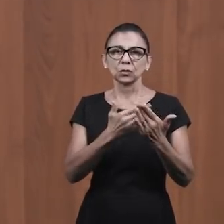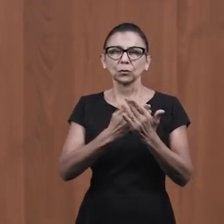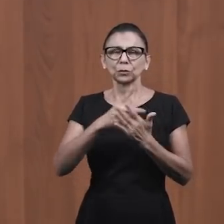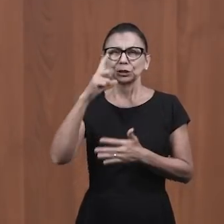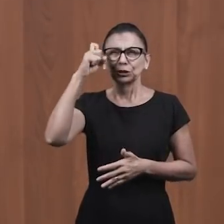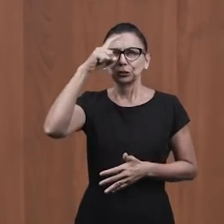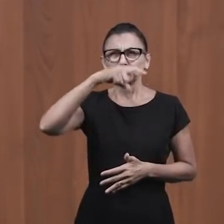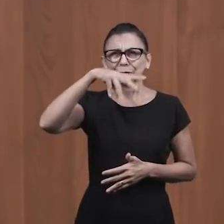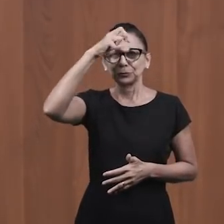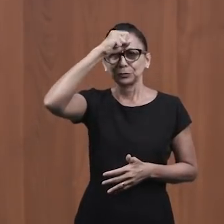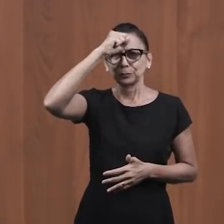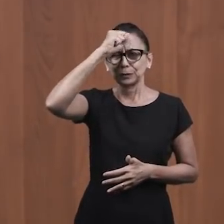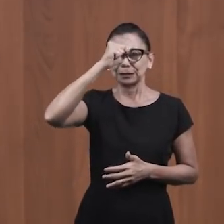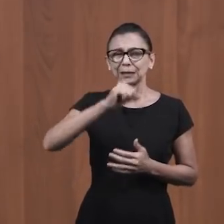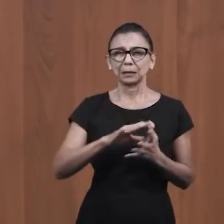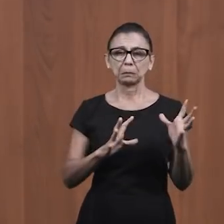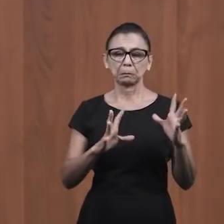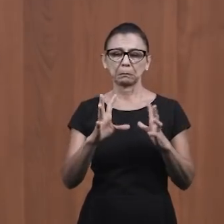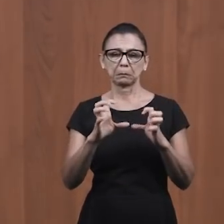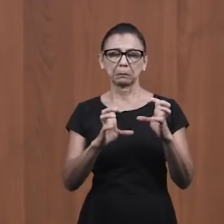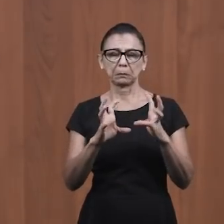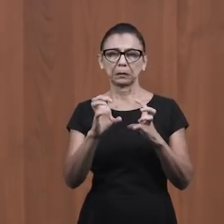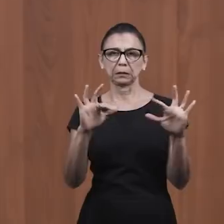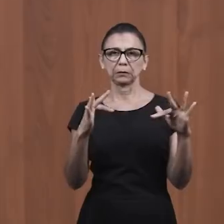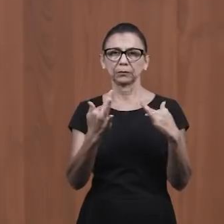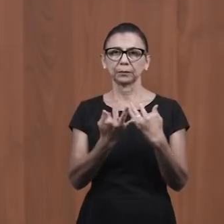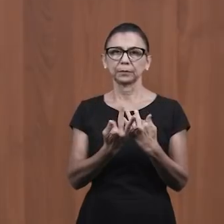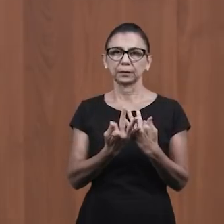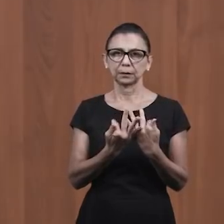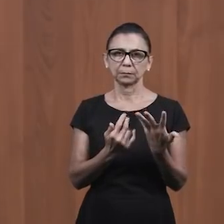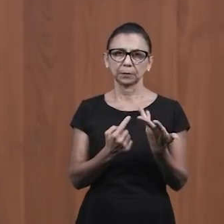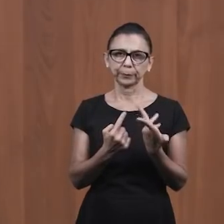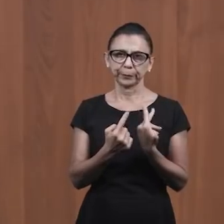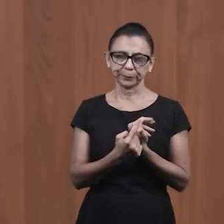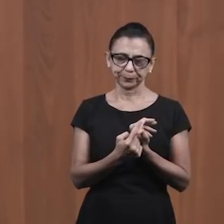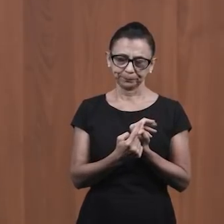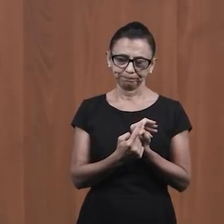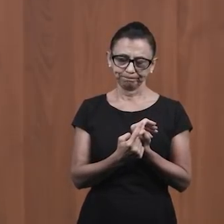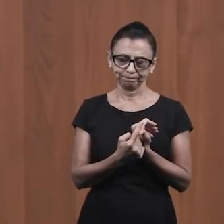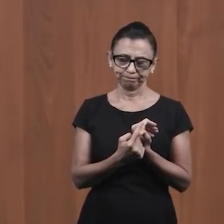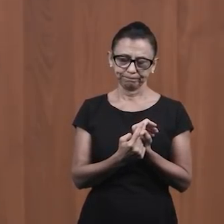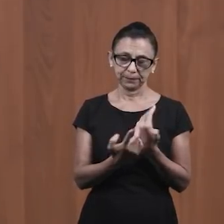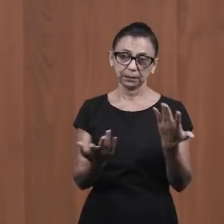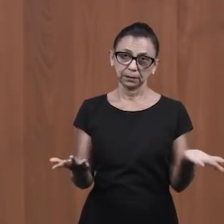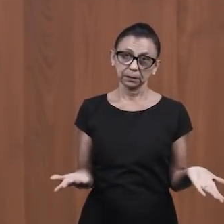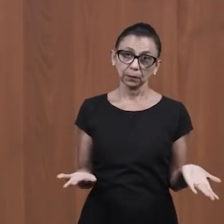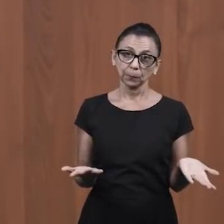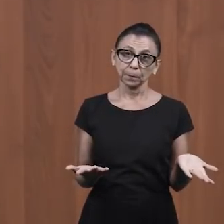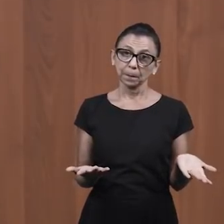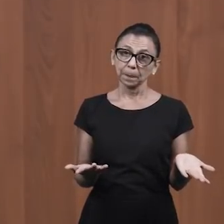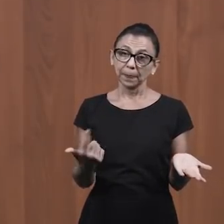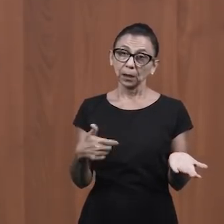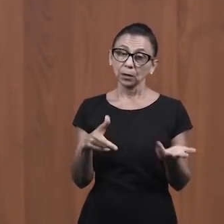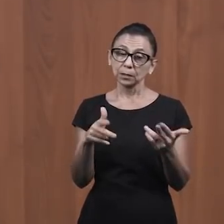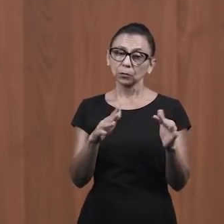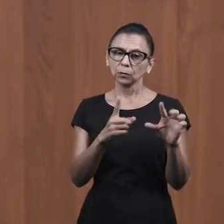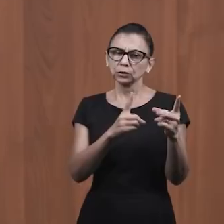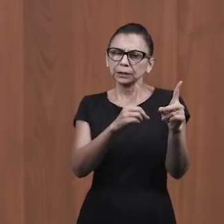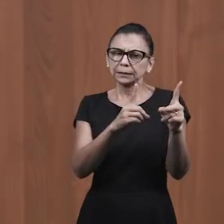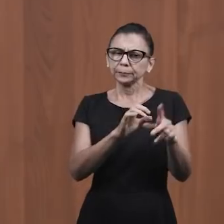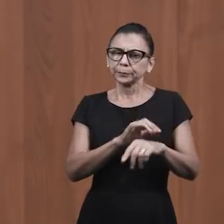angústia, livrá-lo-ei e o glorificarei. Meus queridos, às vezes, o Senhor permite